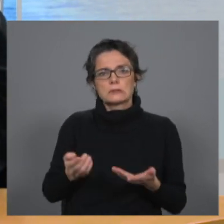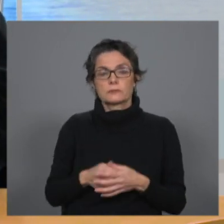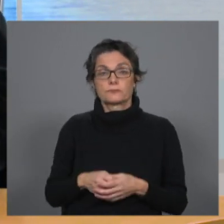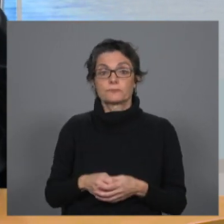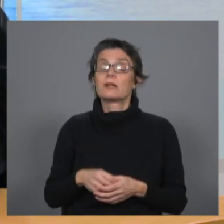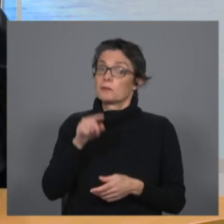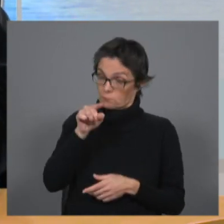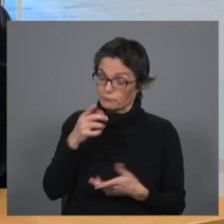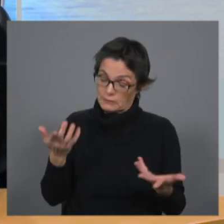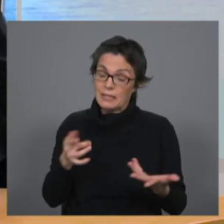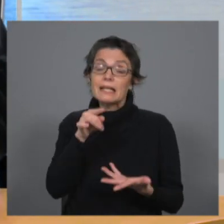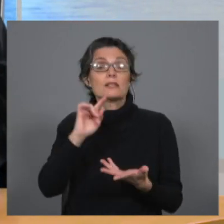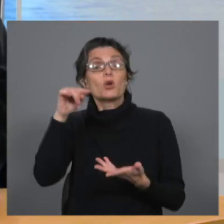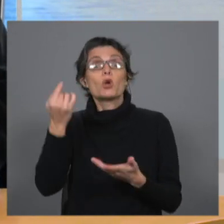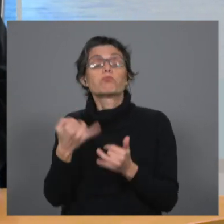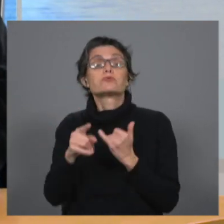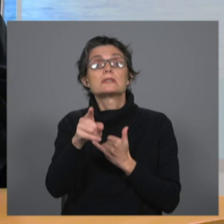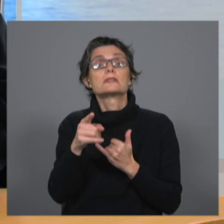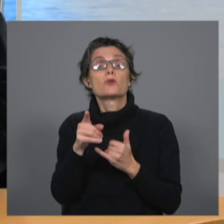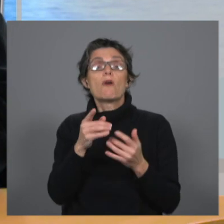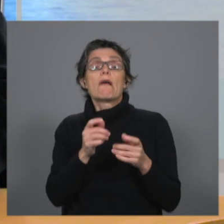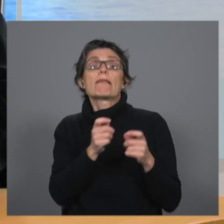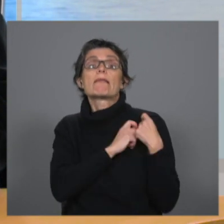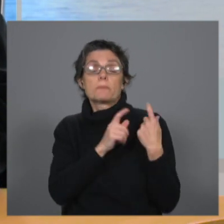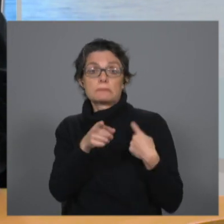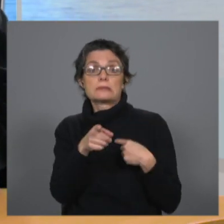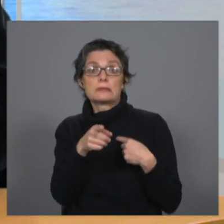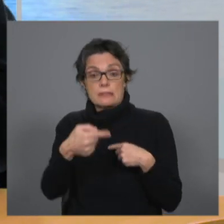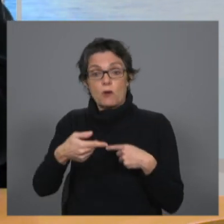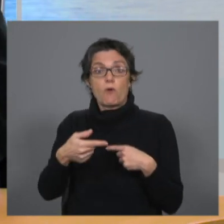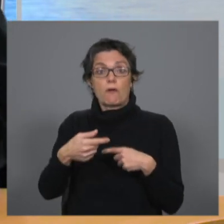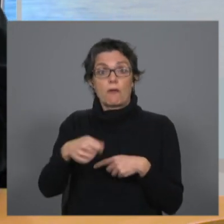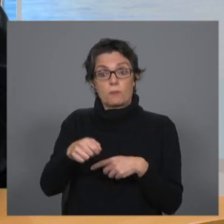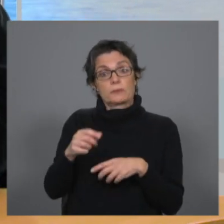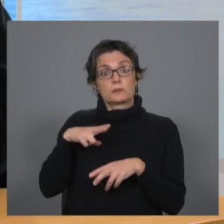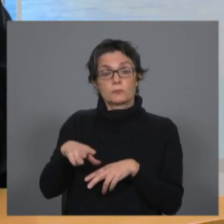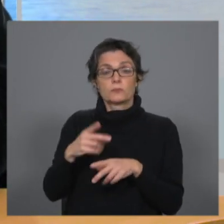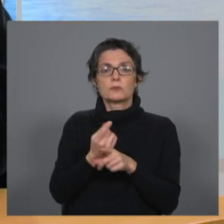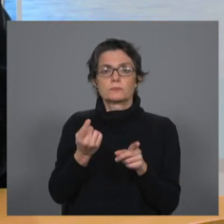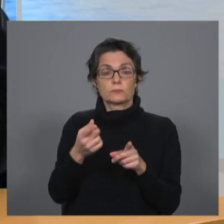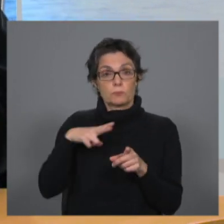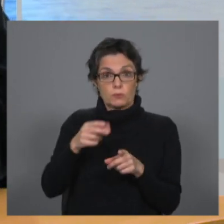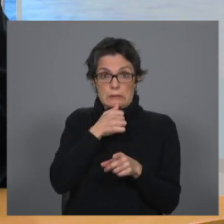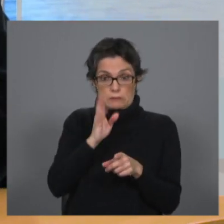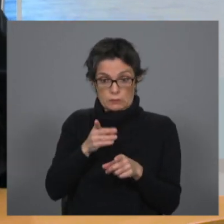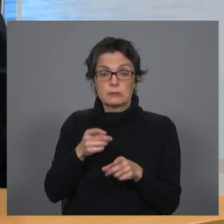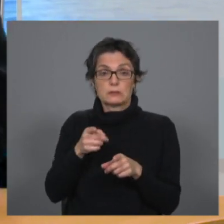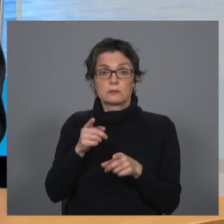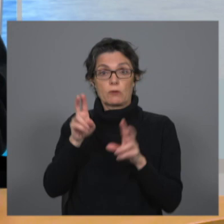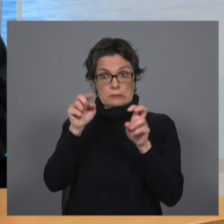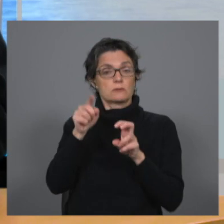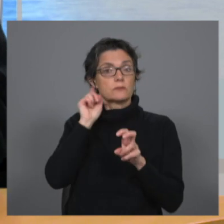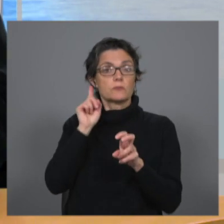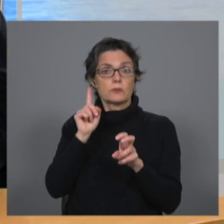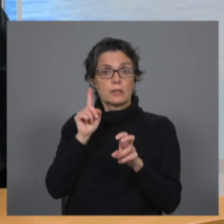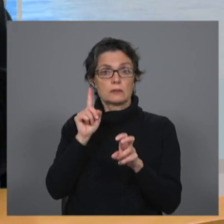Portugal decidiu que queria valorizar essa questão social neste semestre. Existe, digamos assim, um pilar